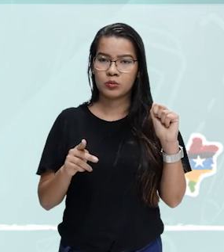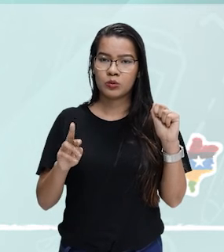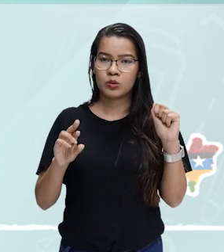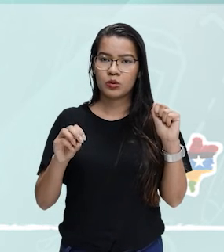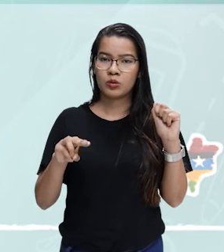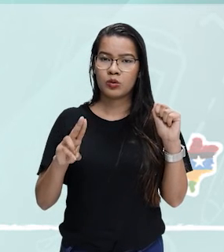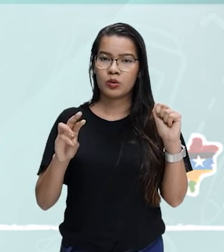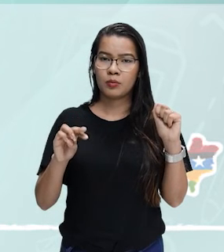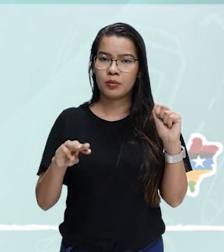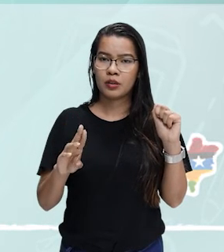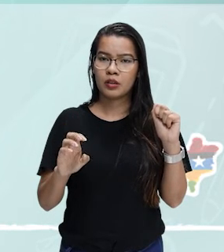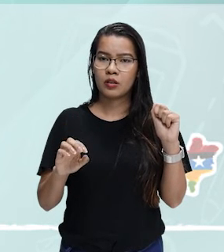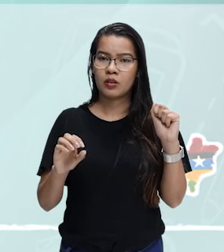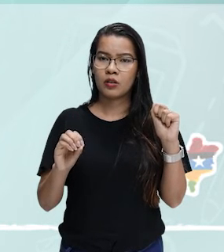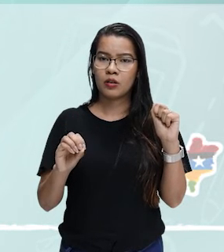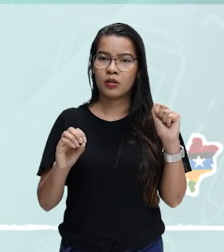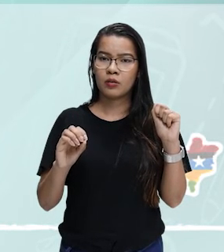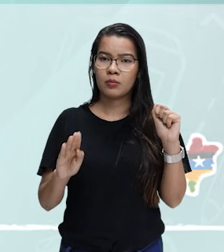uma